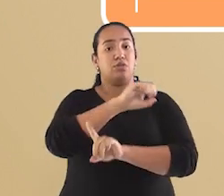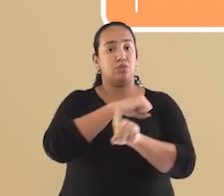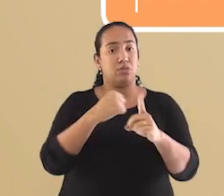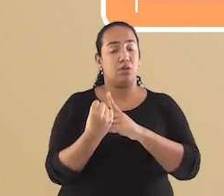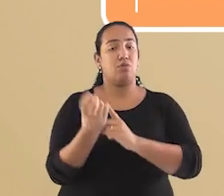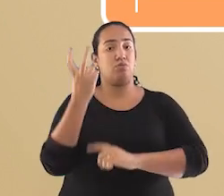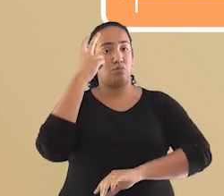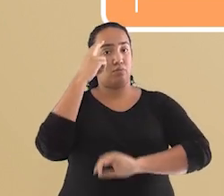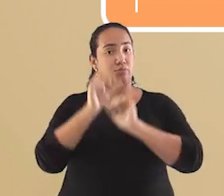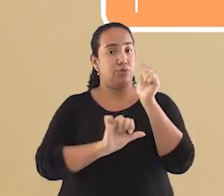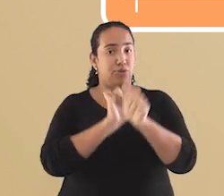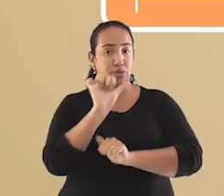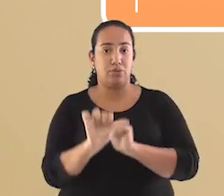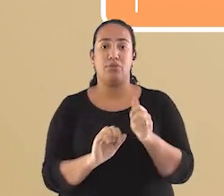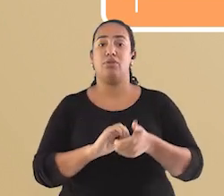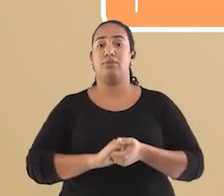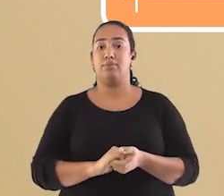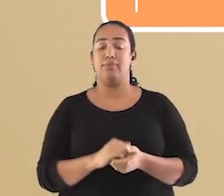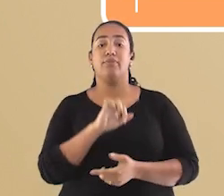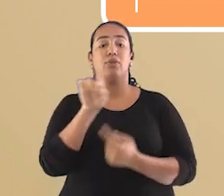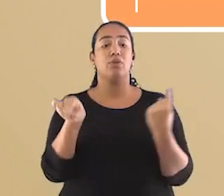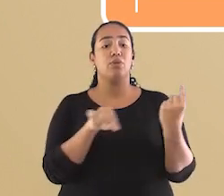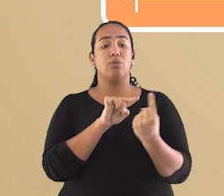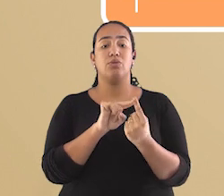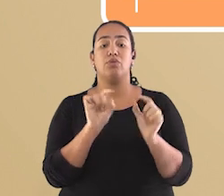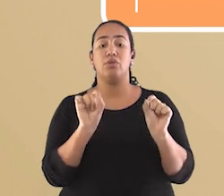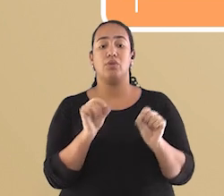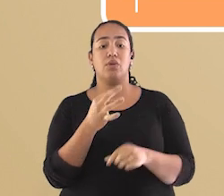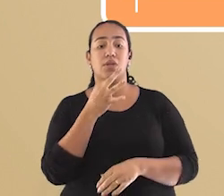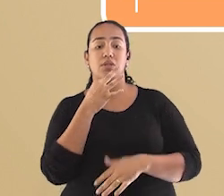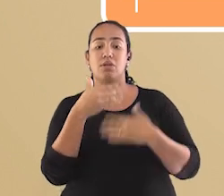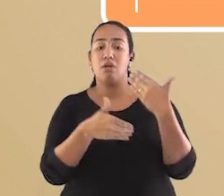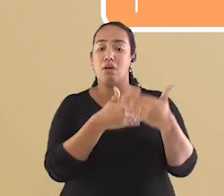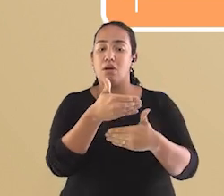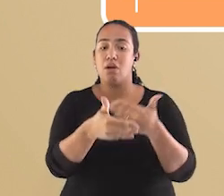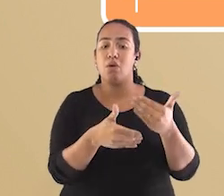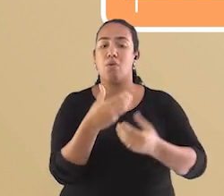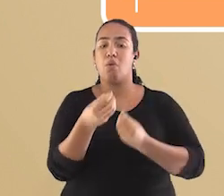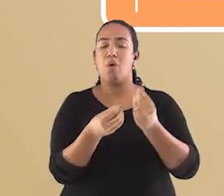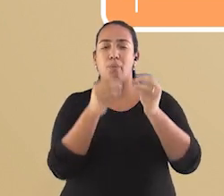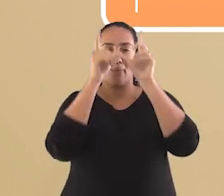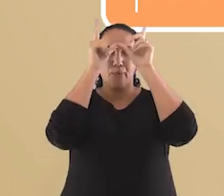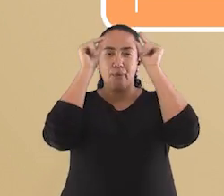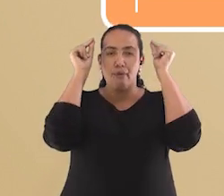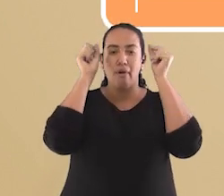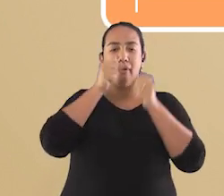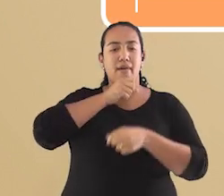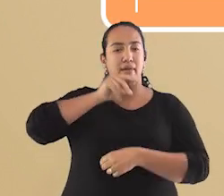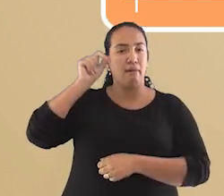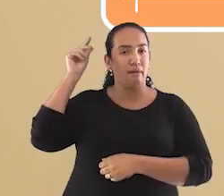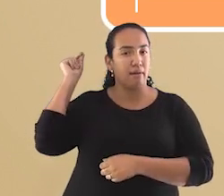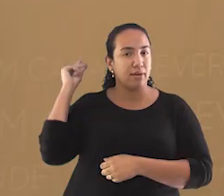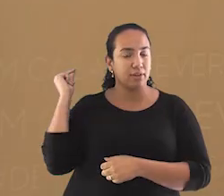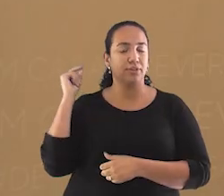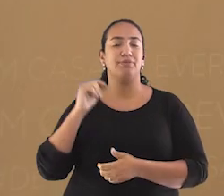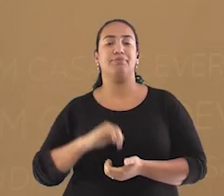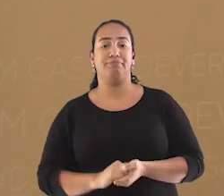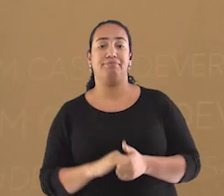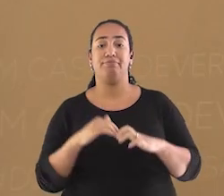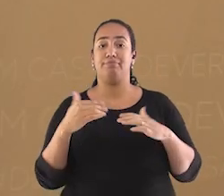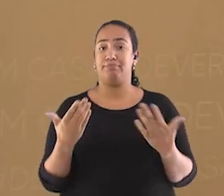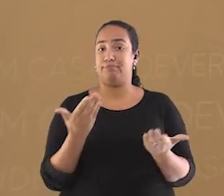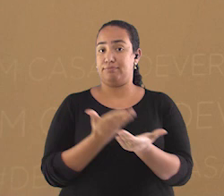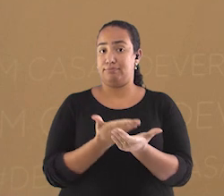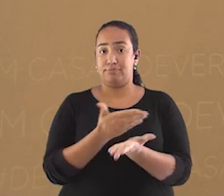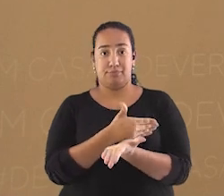culturais. E o objetivo é conhecer o processo de formação da Grécia Antiga com ênfase na polis grega. Que tal